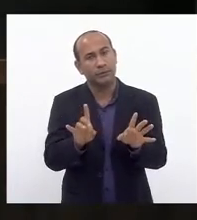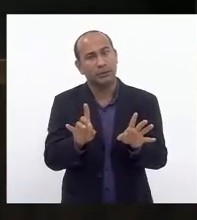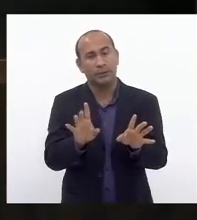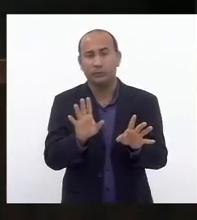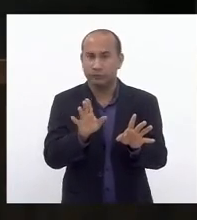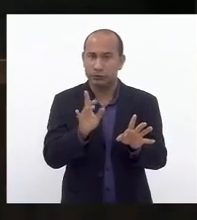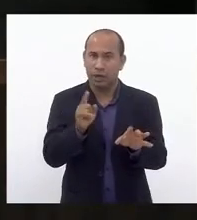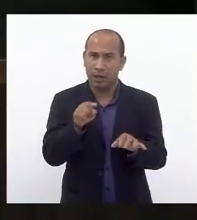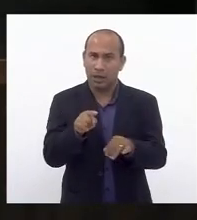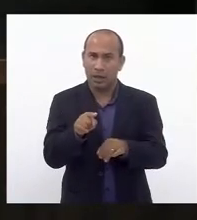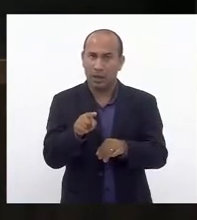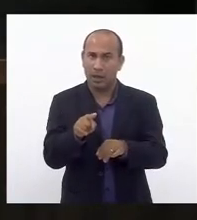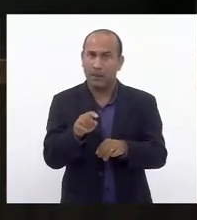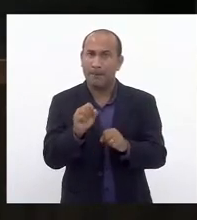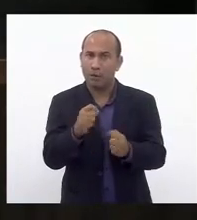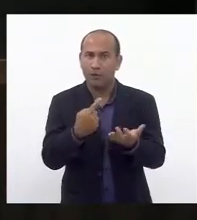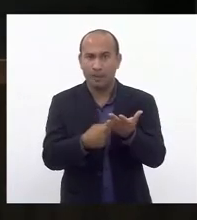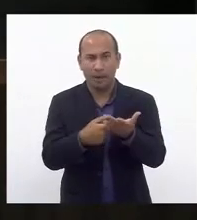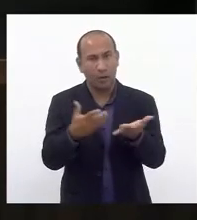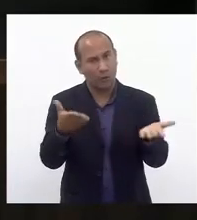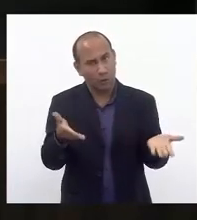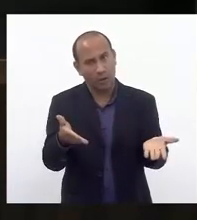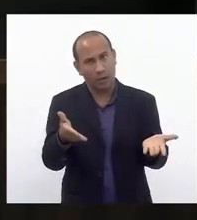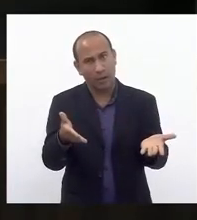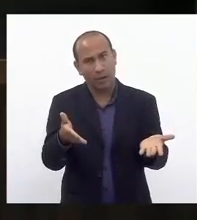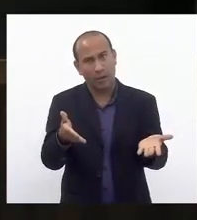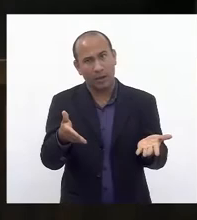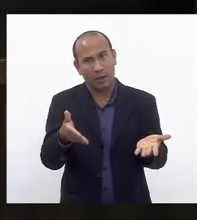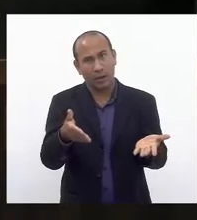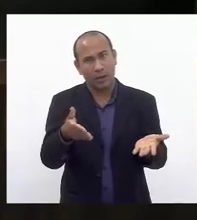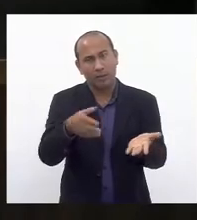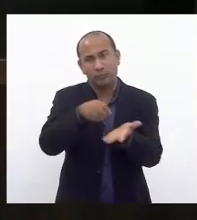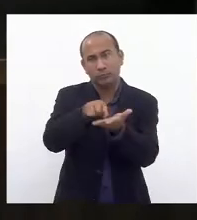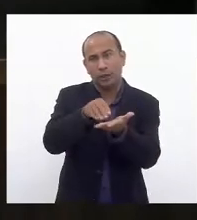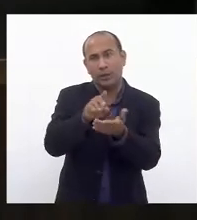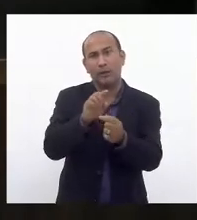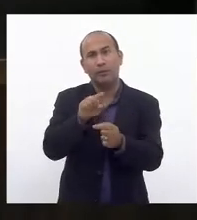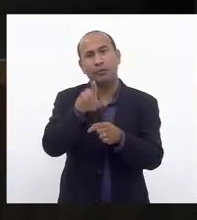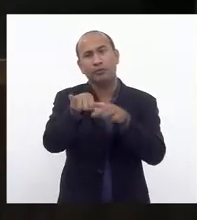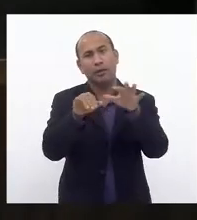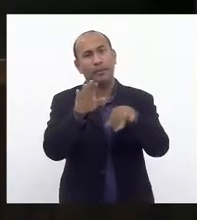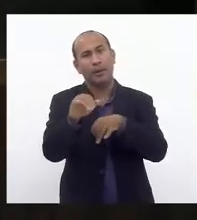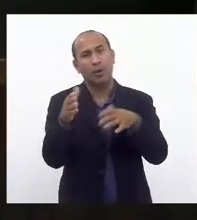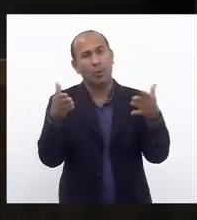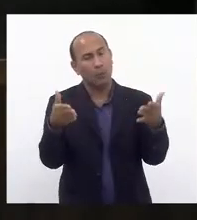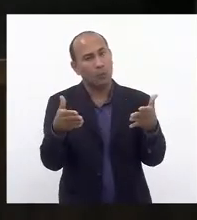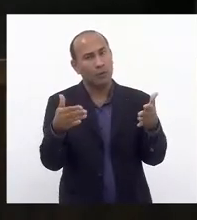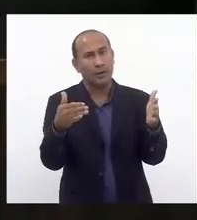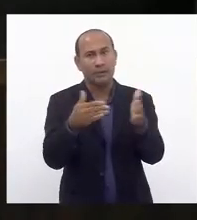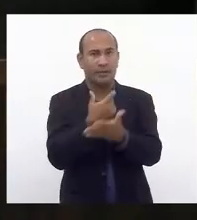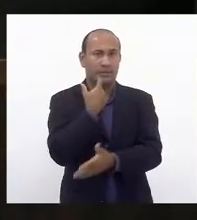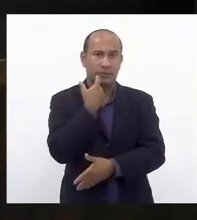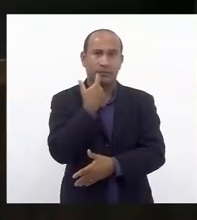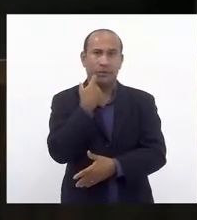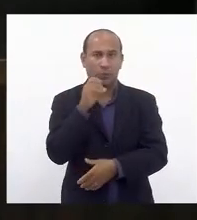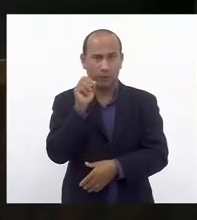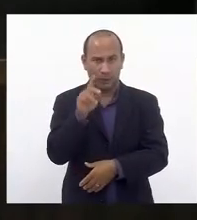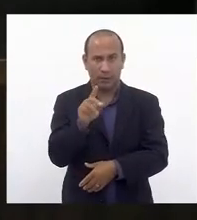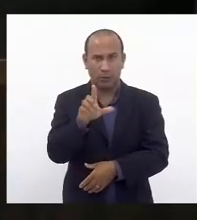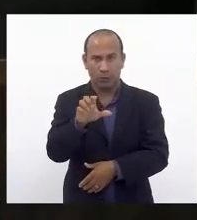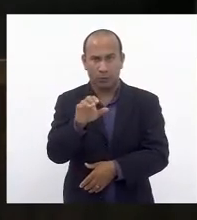já podem marcar agora, só publicar e convocar. De hoje para até sexta-feira, ok,